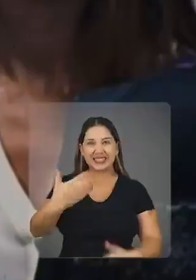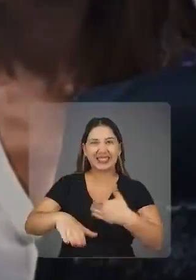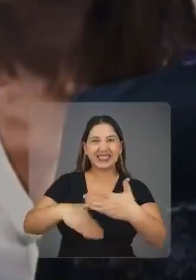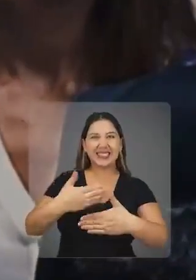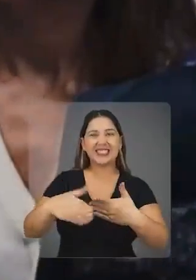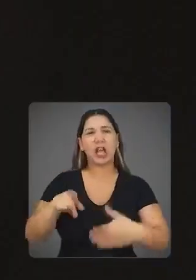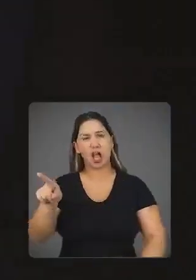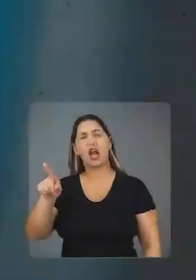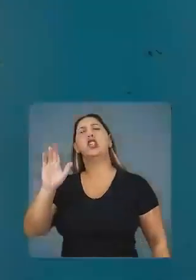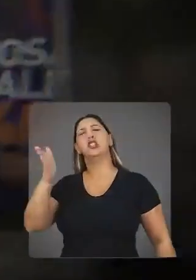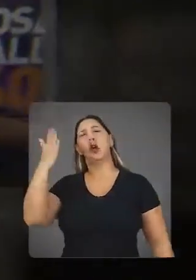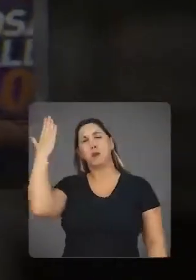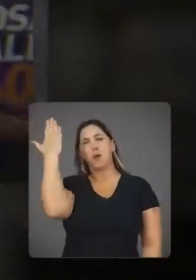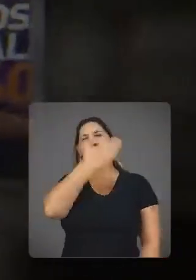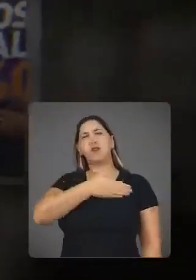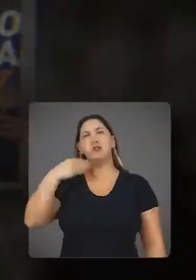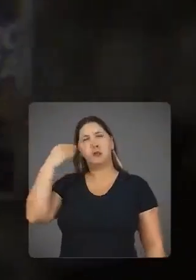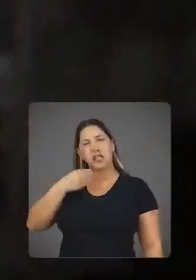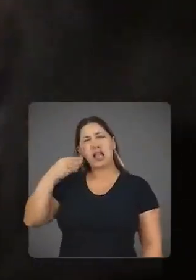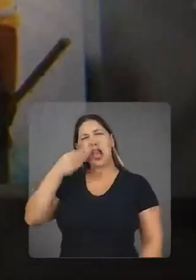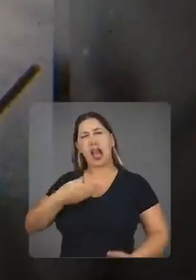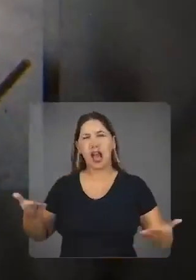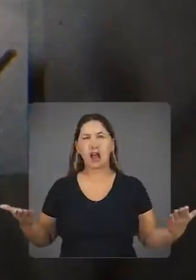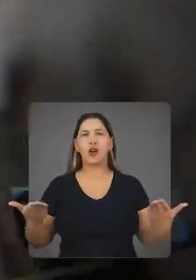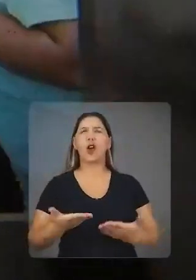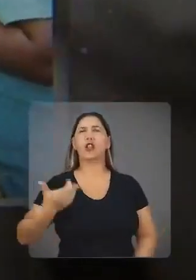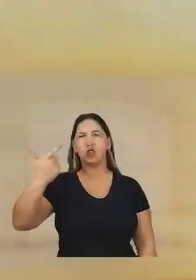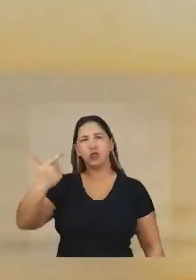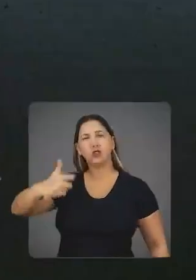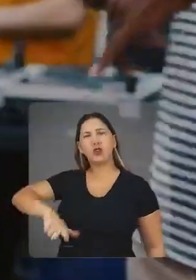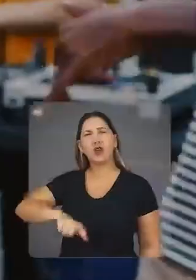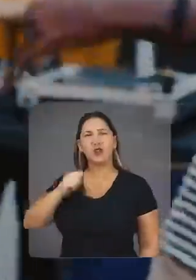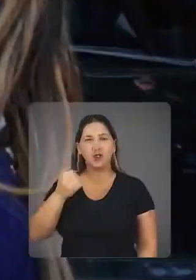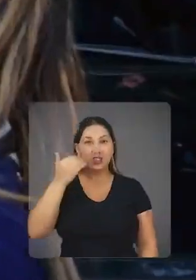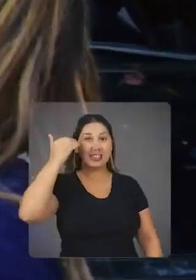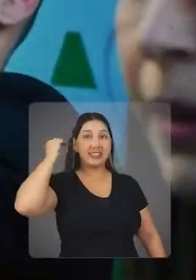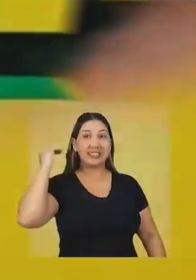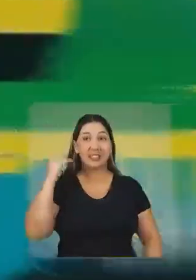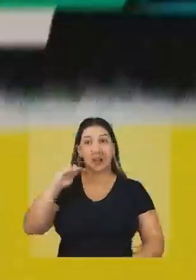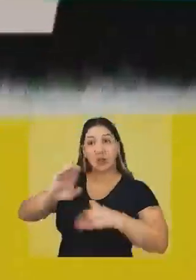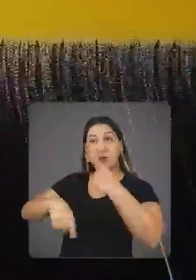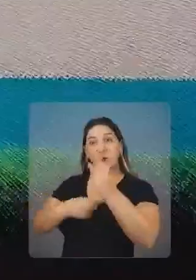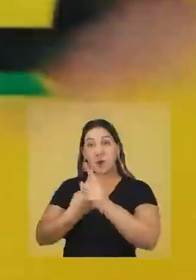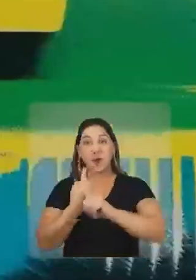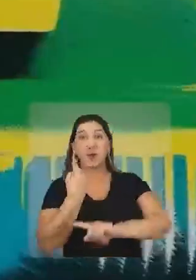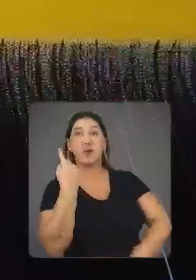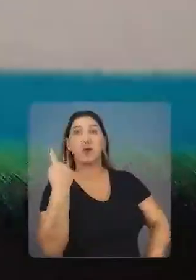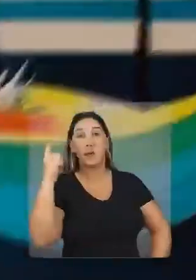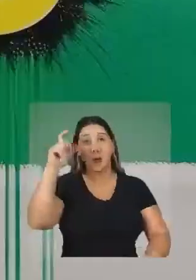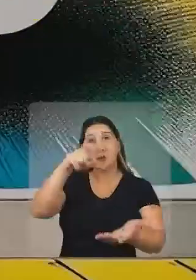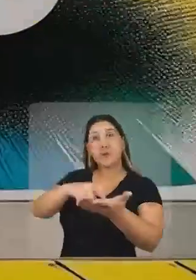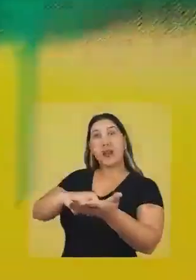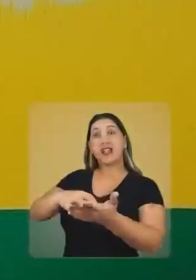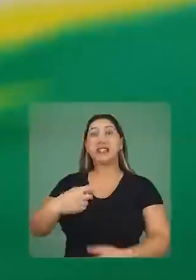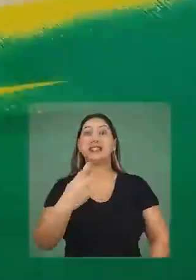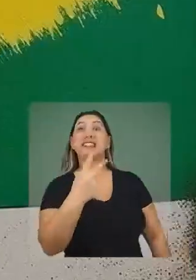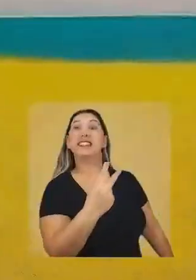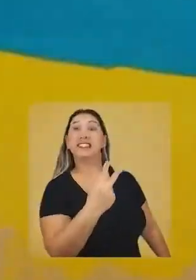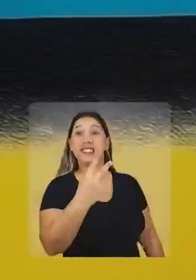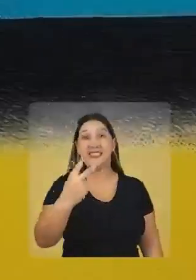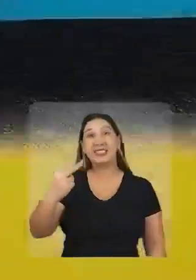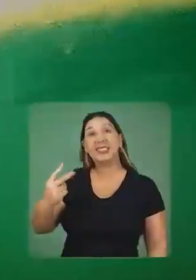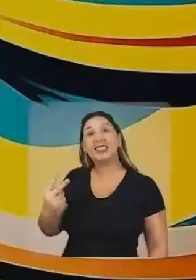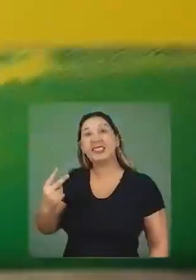no Congresso e agora vai provar de novo. Com Rosana, na prefeitura é Santos lá no topo. Aperte o dois pra Santos